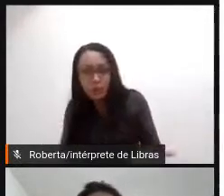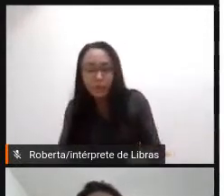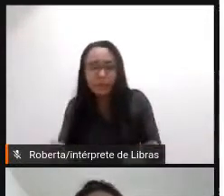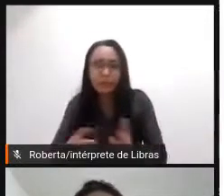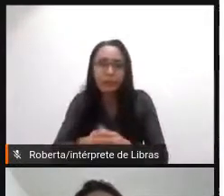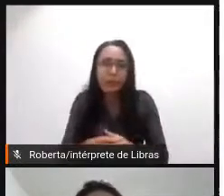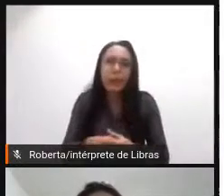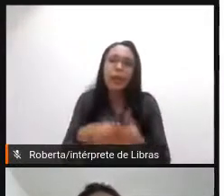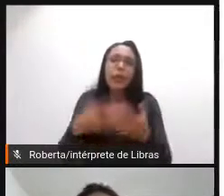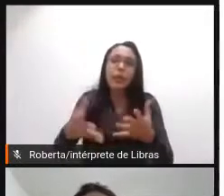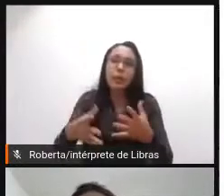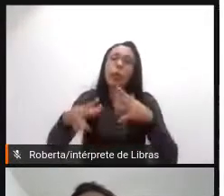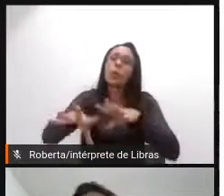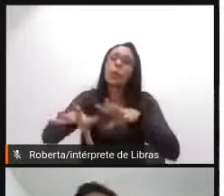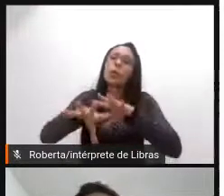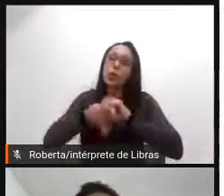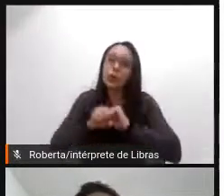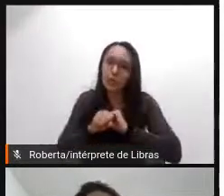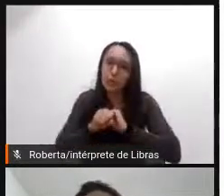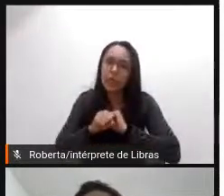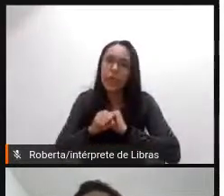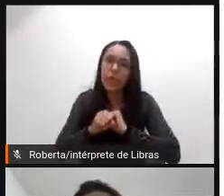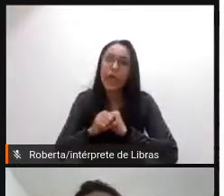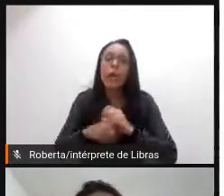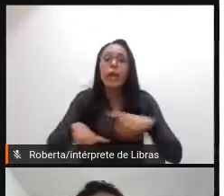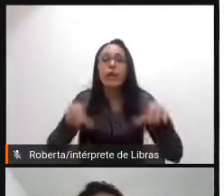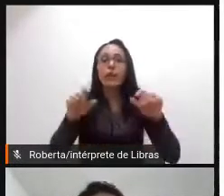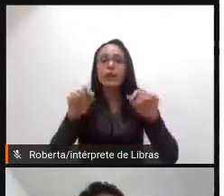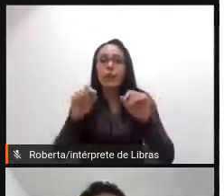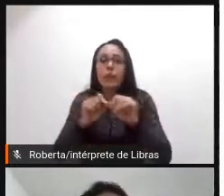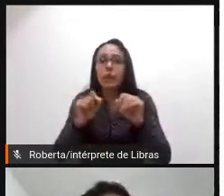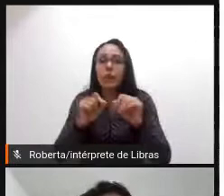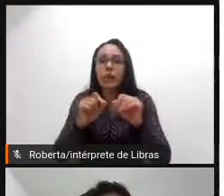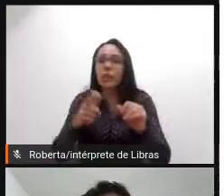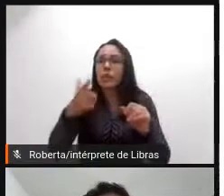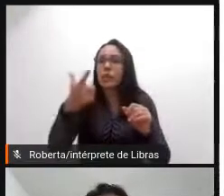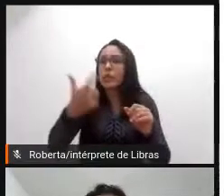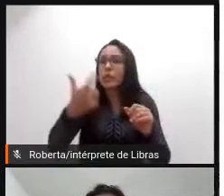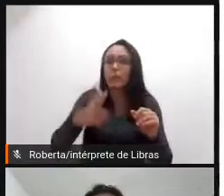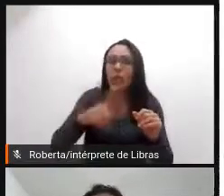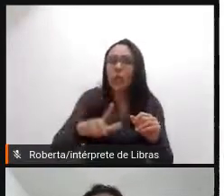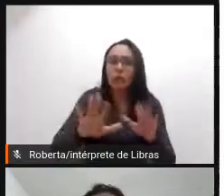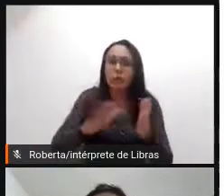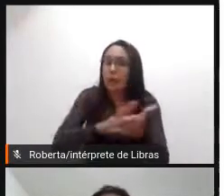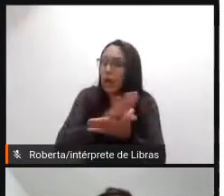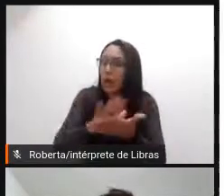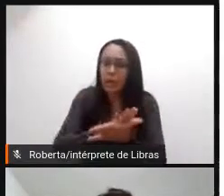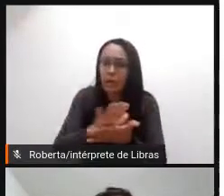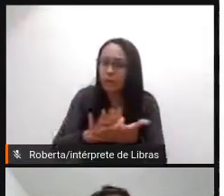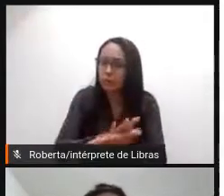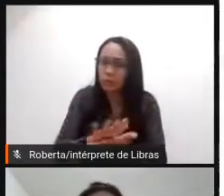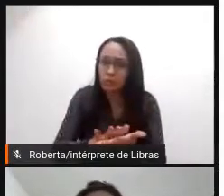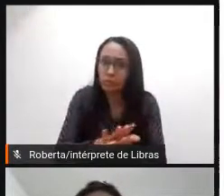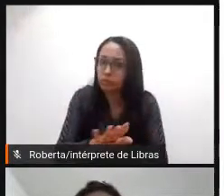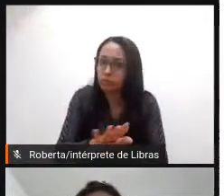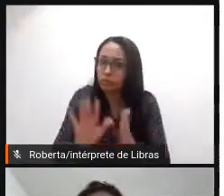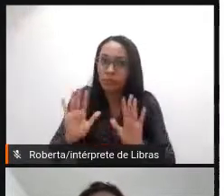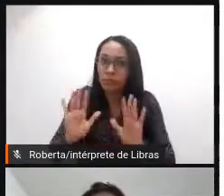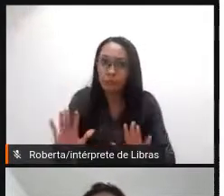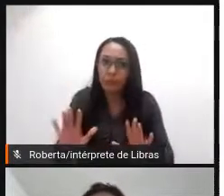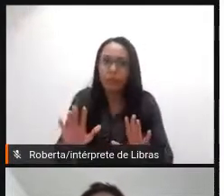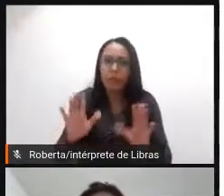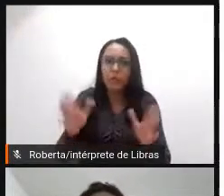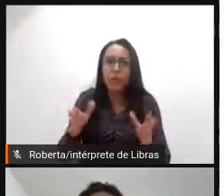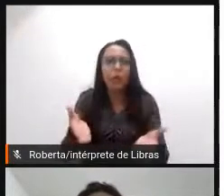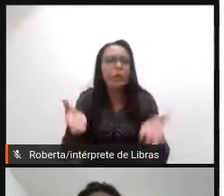lhe contaminar e fazer com que você não tenha absolutamente nada, praticamente uma leve dor de cabeça